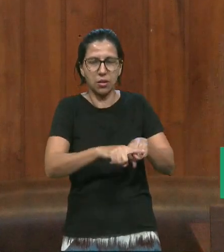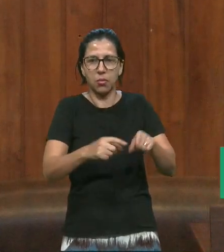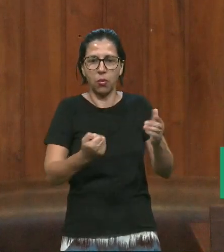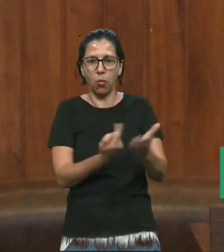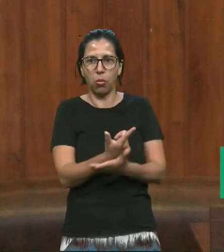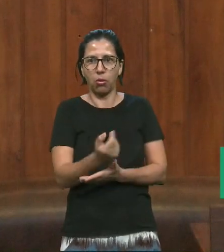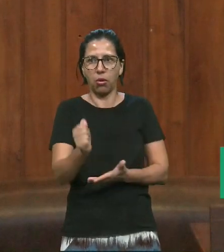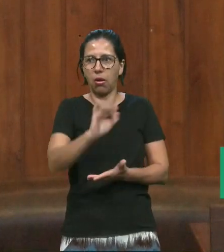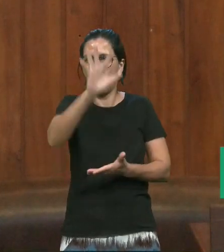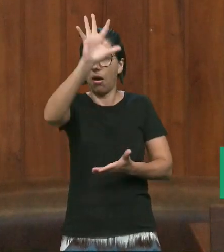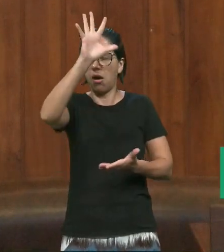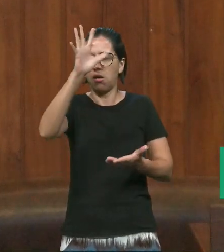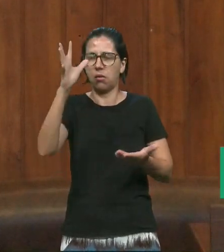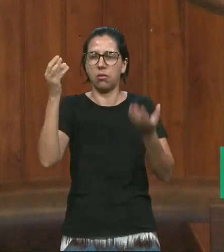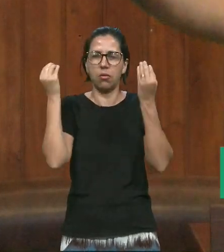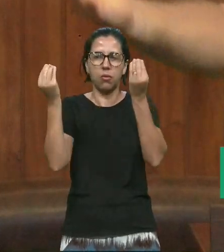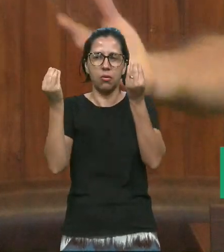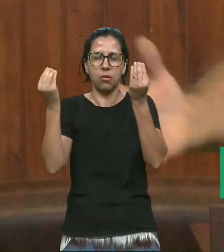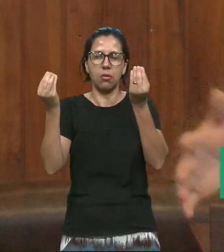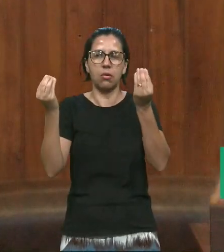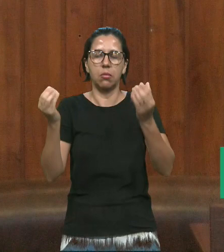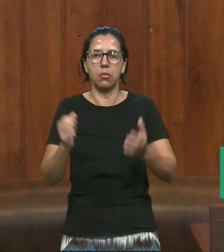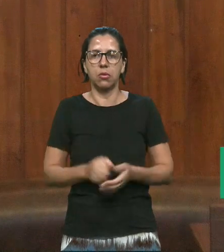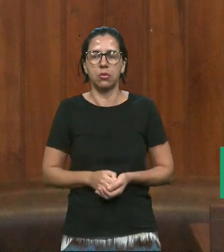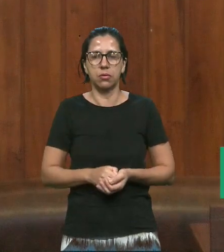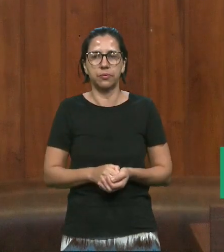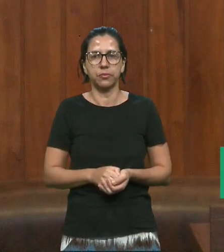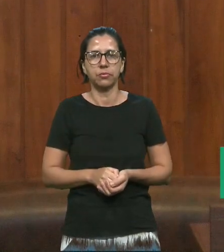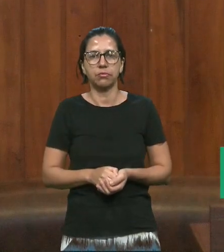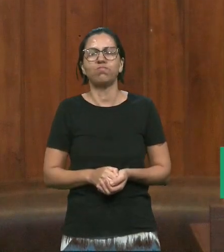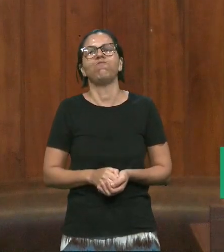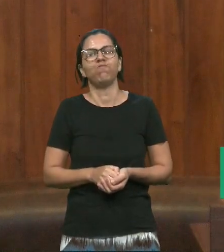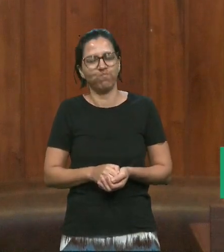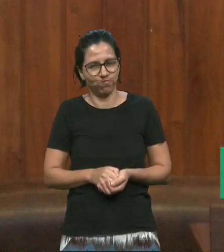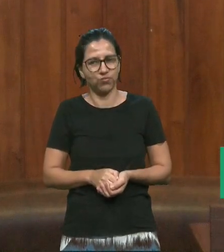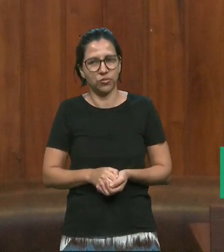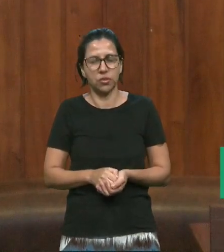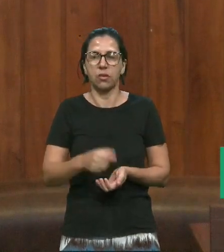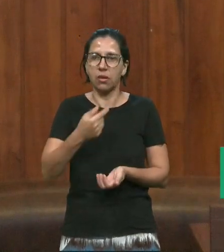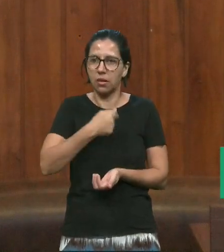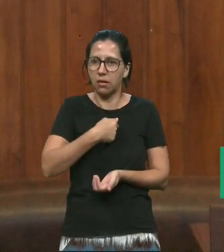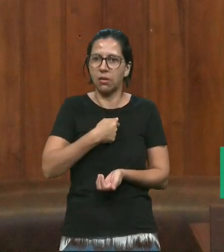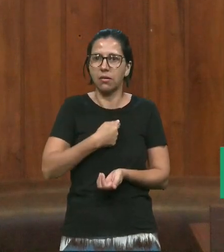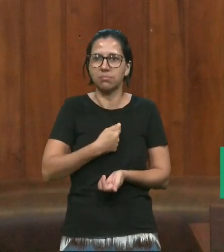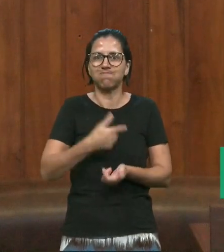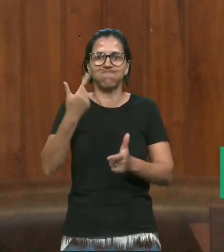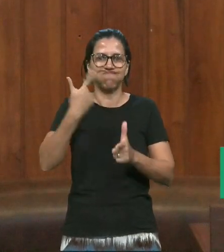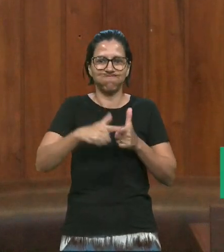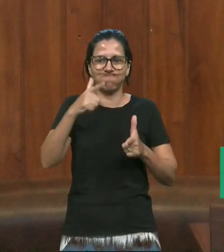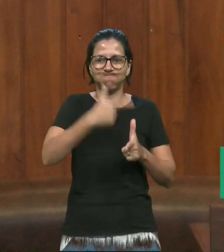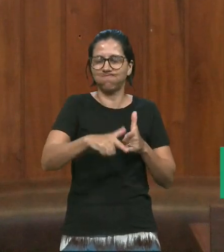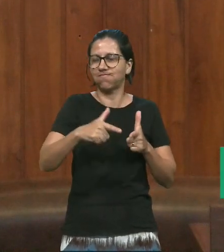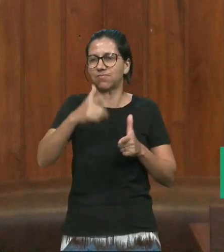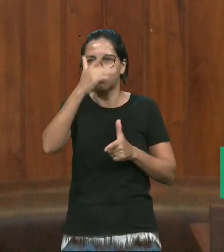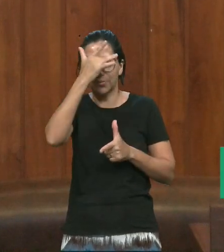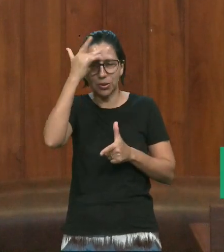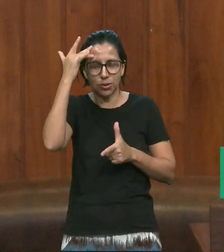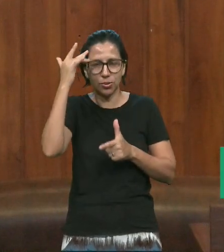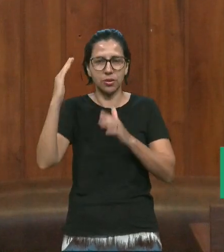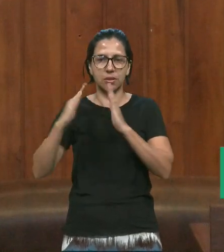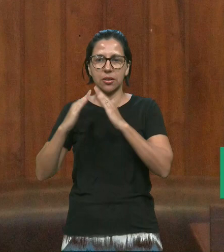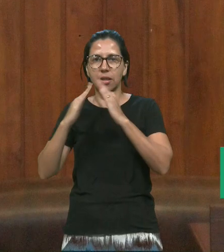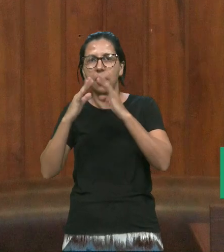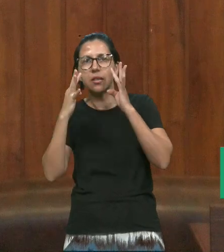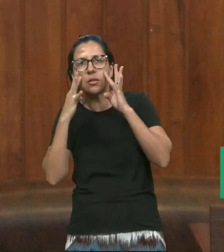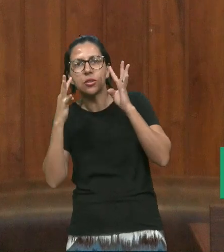23 milhões, sumiu. Agora tá o fumo para me pagar o resto da população que tá em casa aí, me